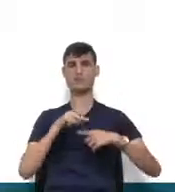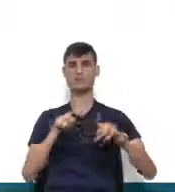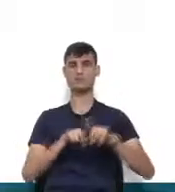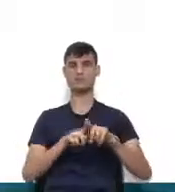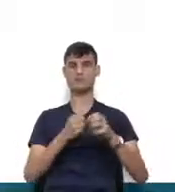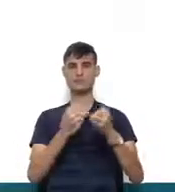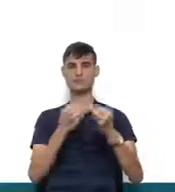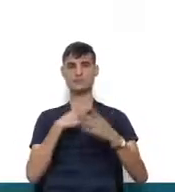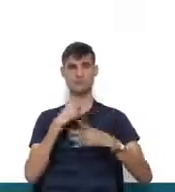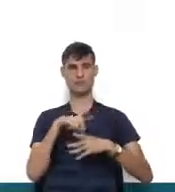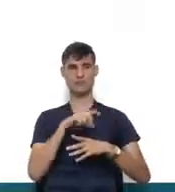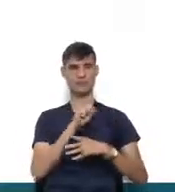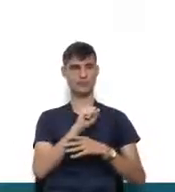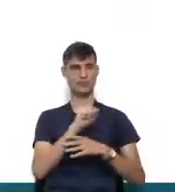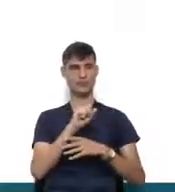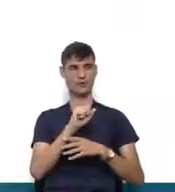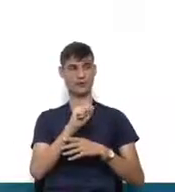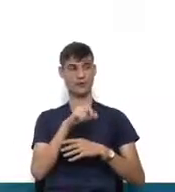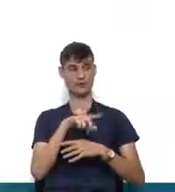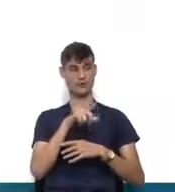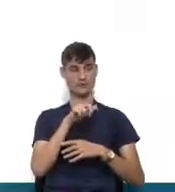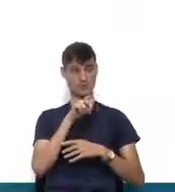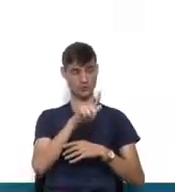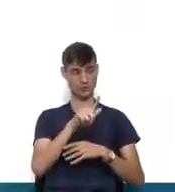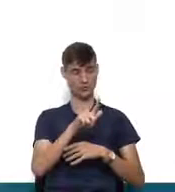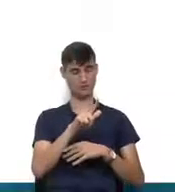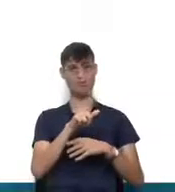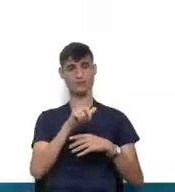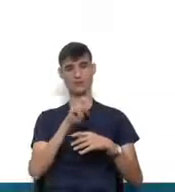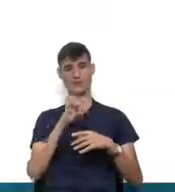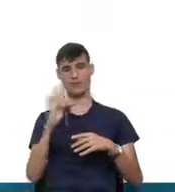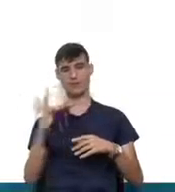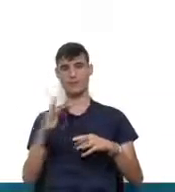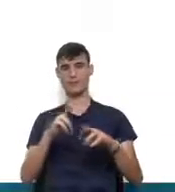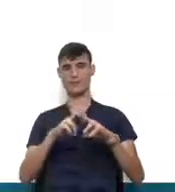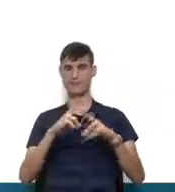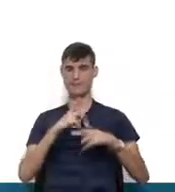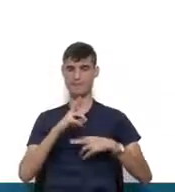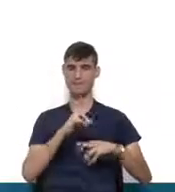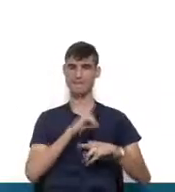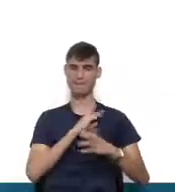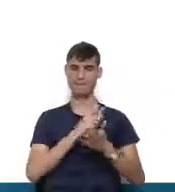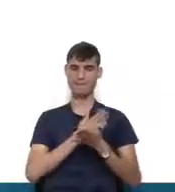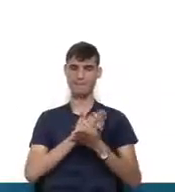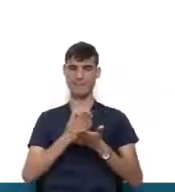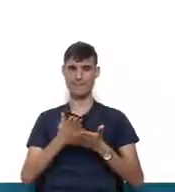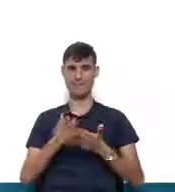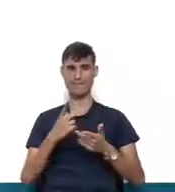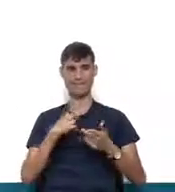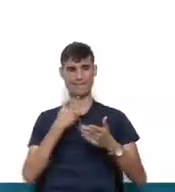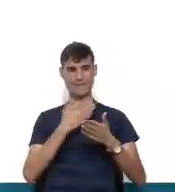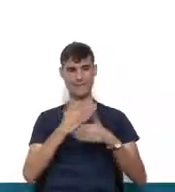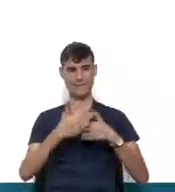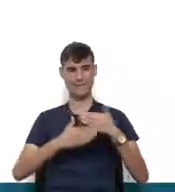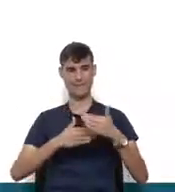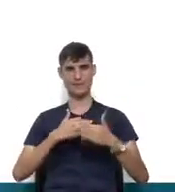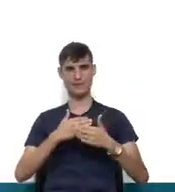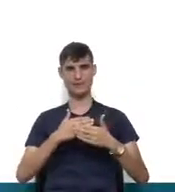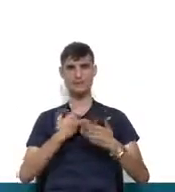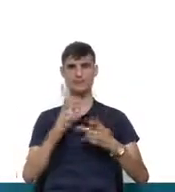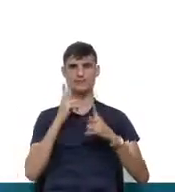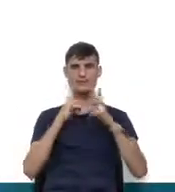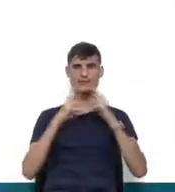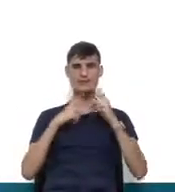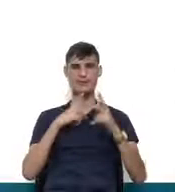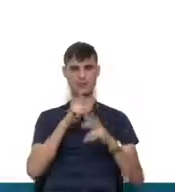questão desse G, né? Esse G de T. Tá? E aí eles podem ser representadas a partir das séries de Fourier. Então, vamos